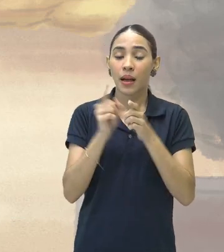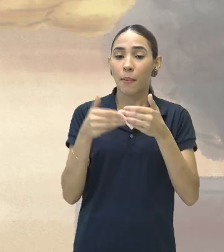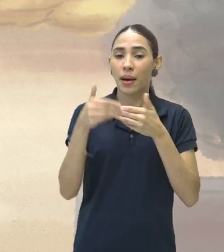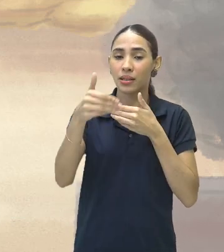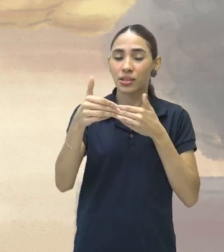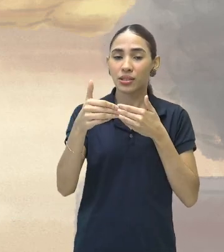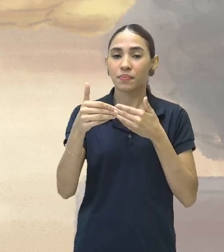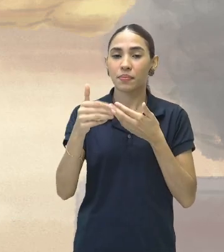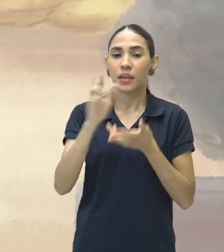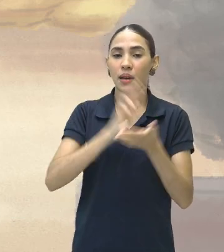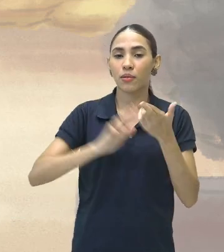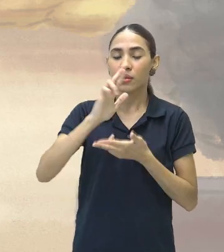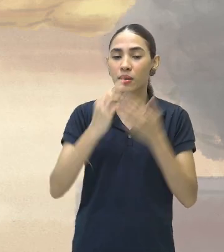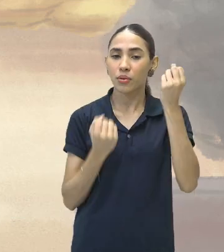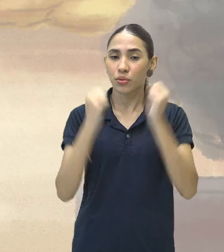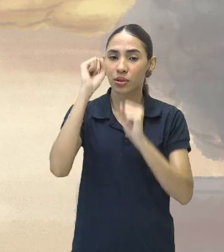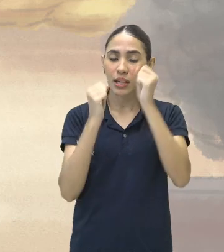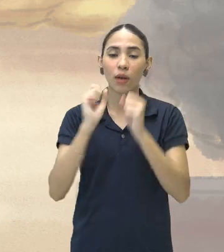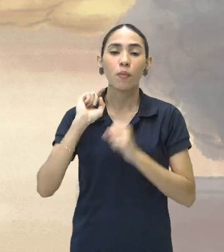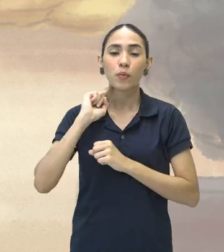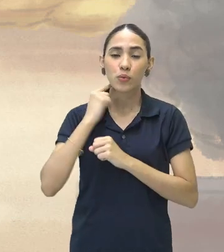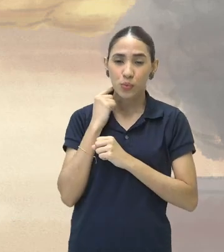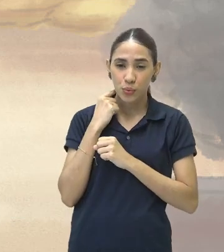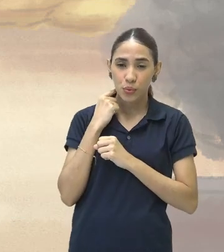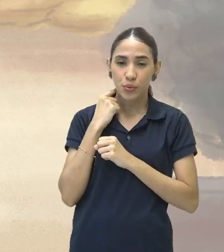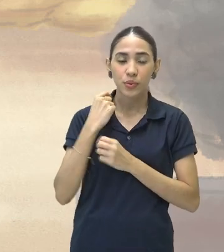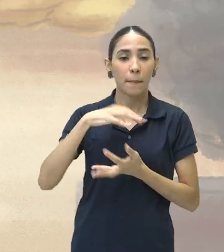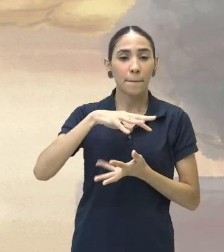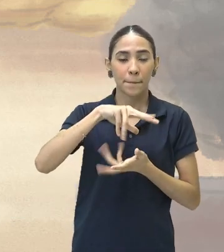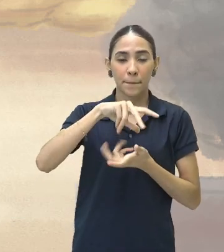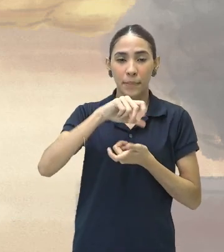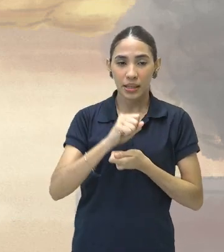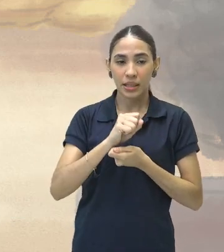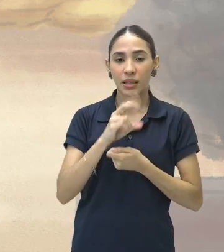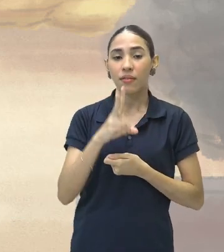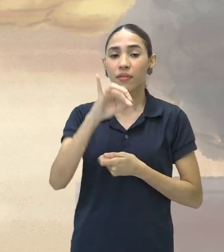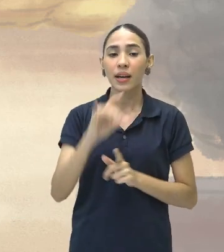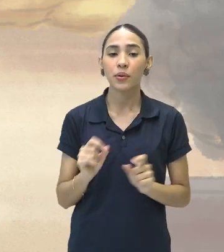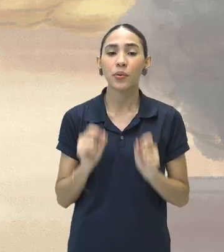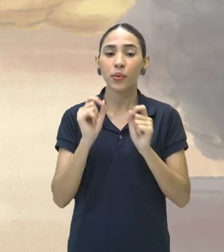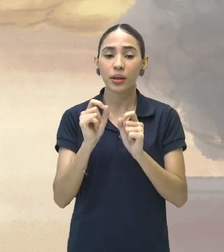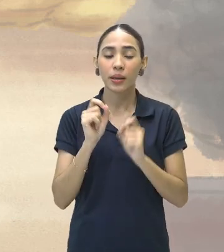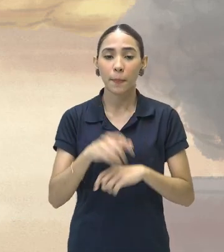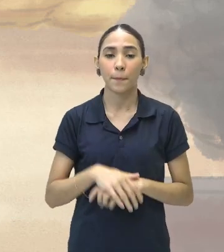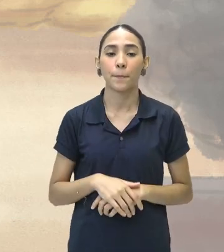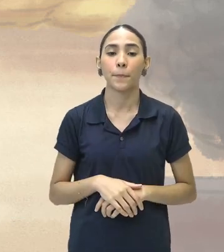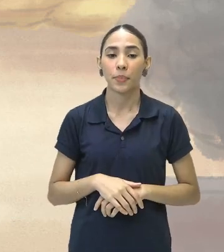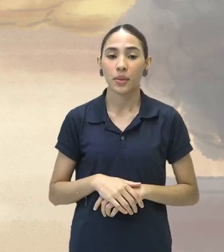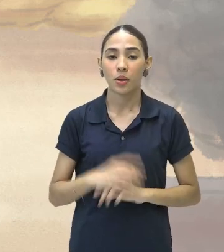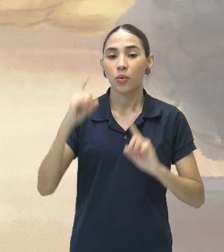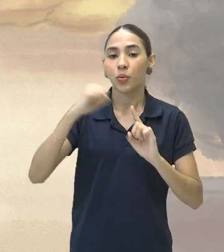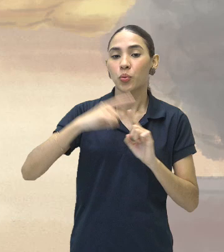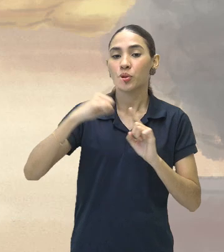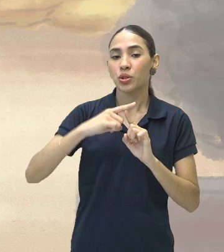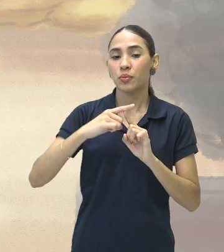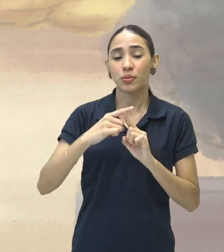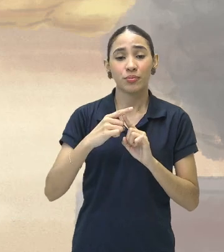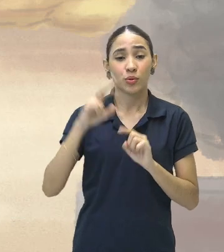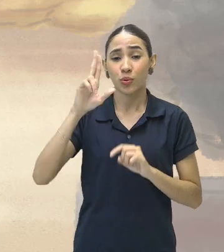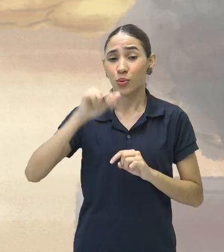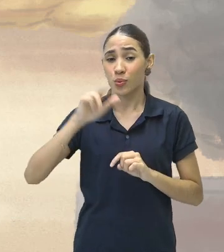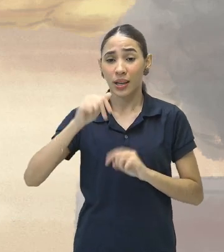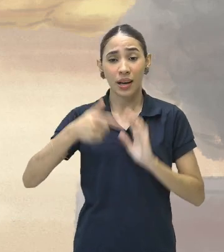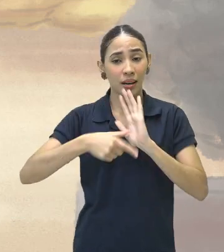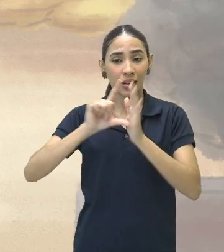Revolução Industrial, a poluição no planeta vai ser de uma forma como nunca antes